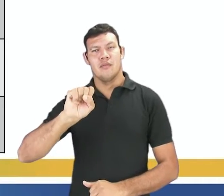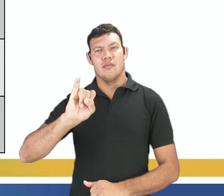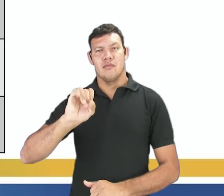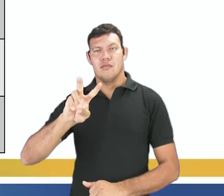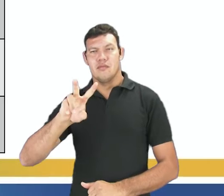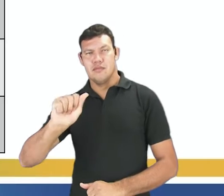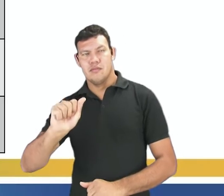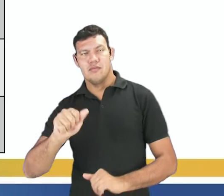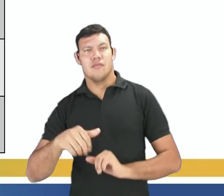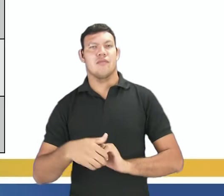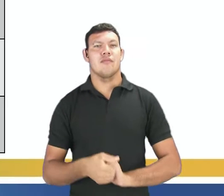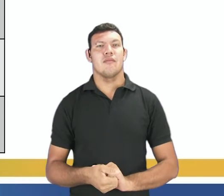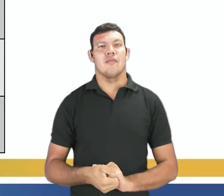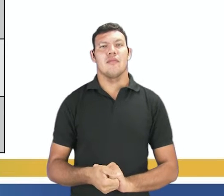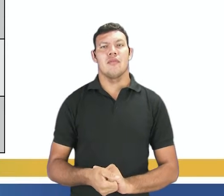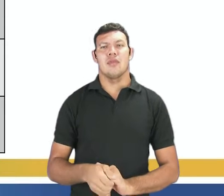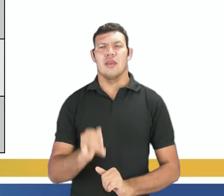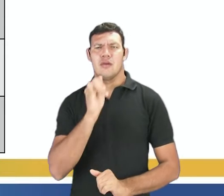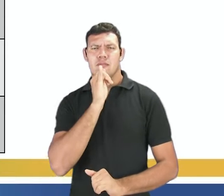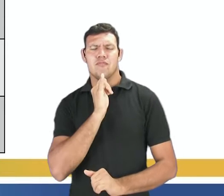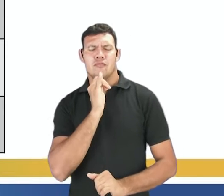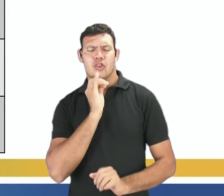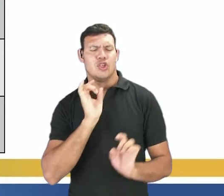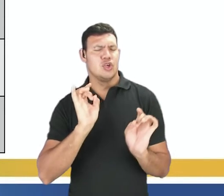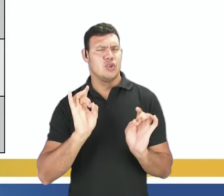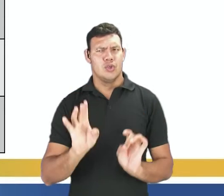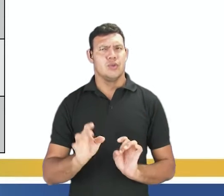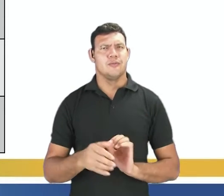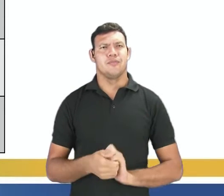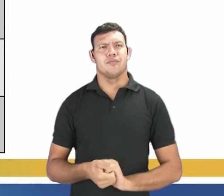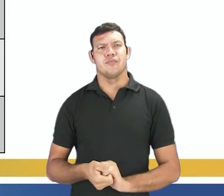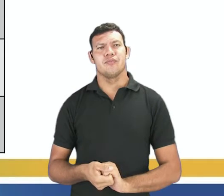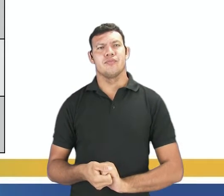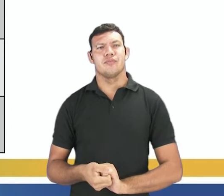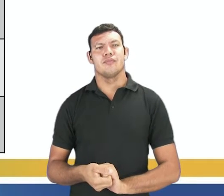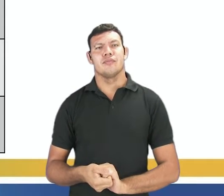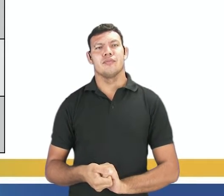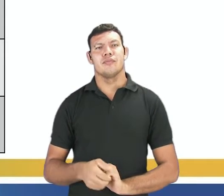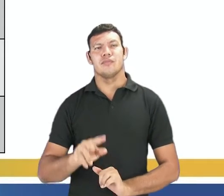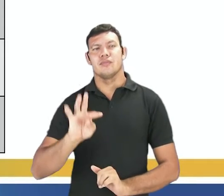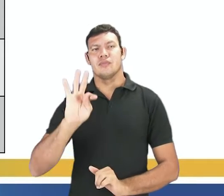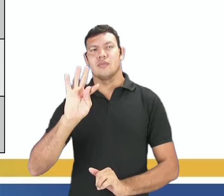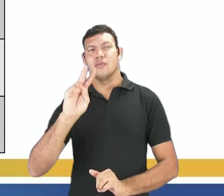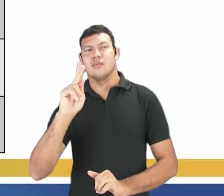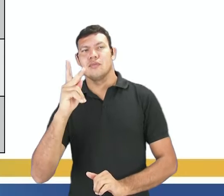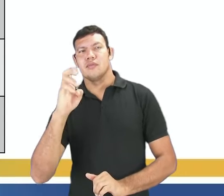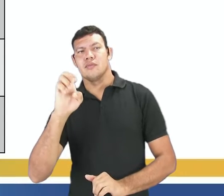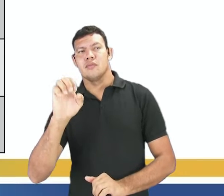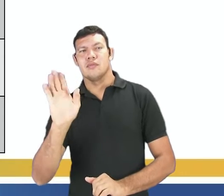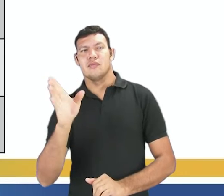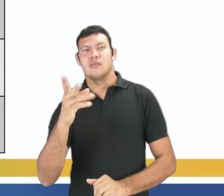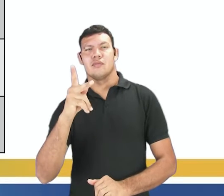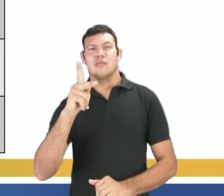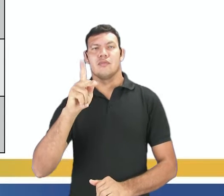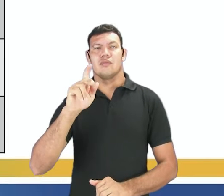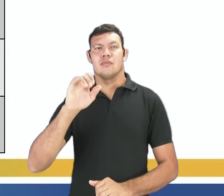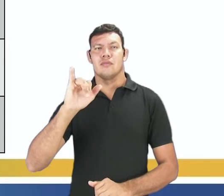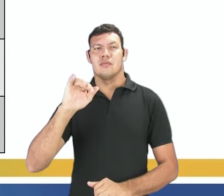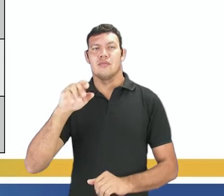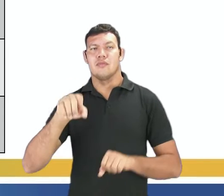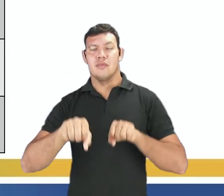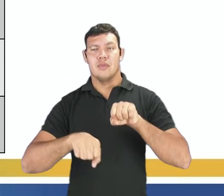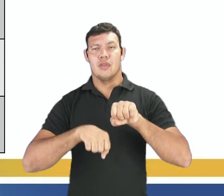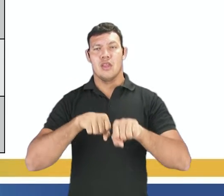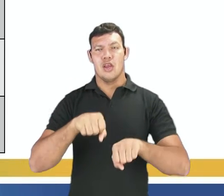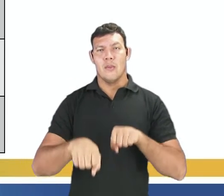gente cobrir todos aqui. Eu dei um exemplo apenas. The bike is being ridden. Okay? Que seria em português a bicicleta